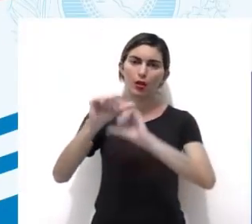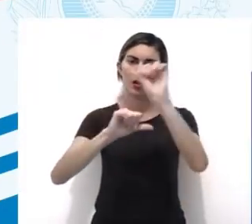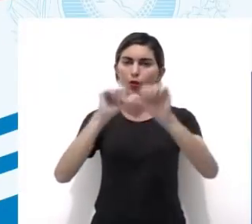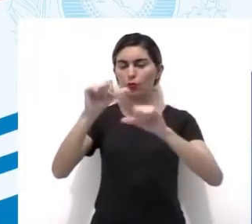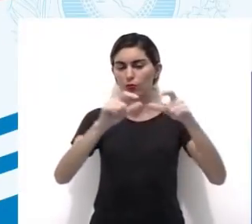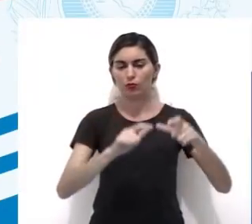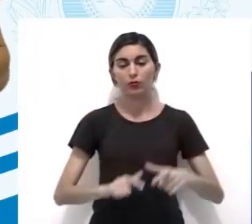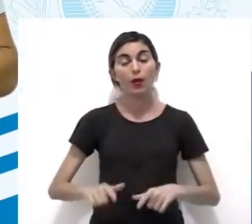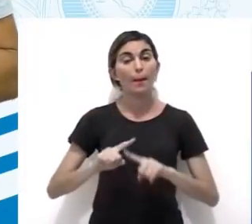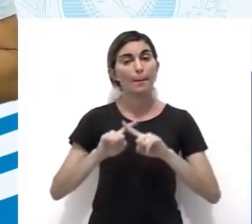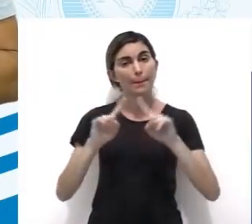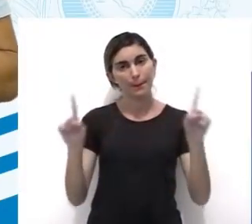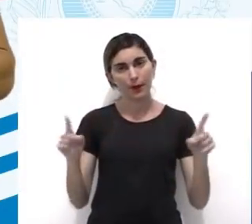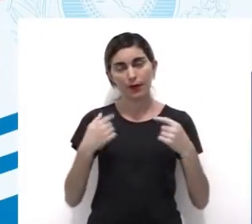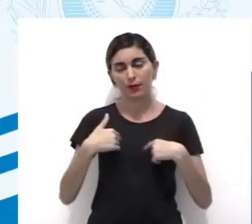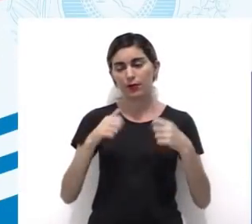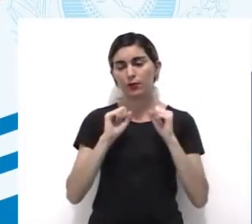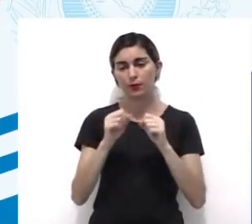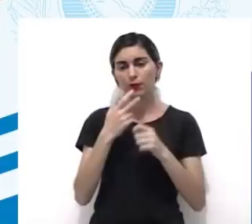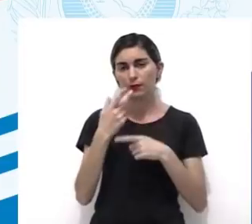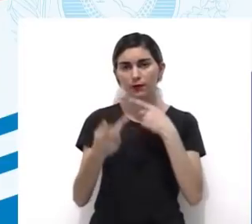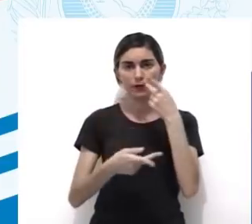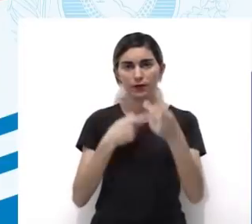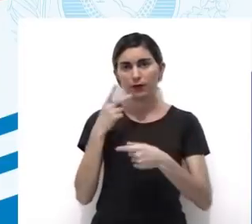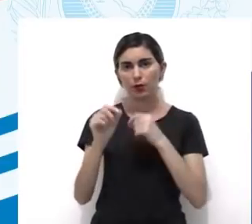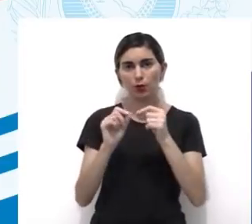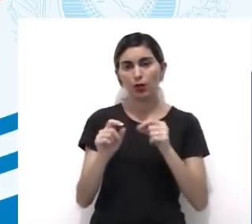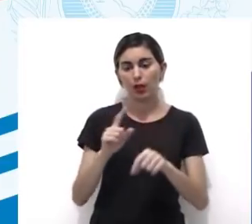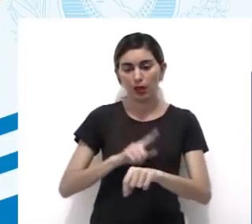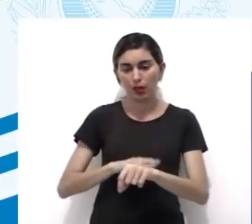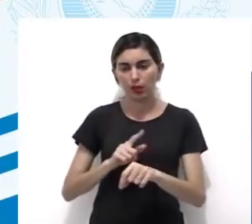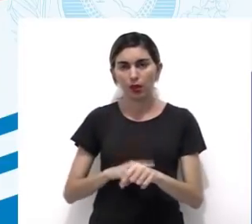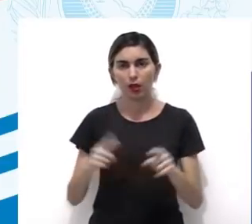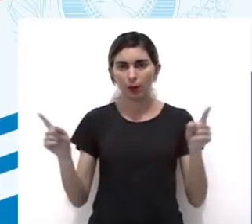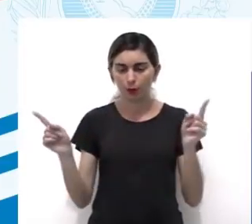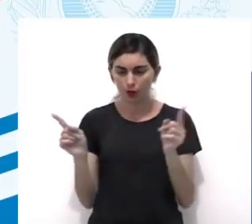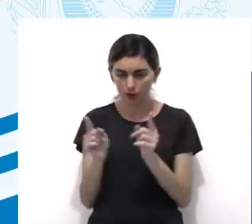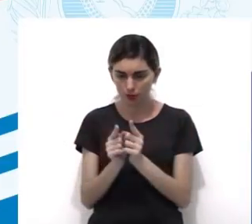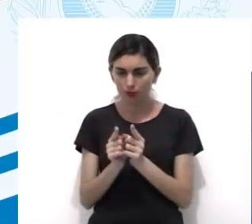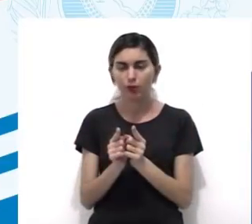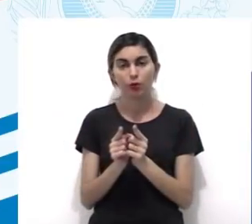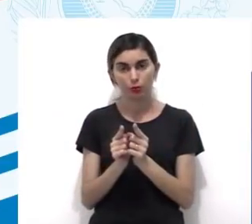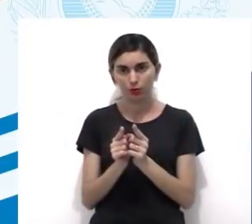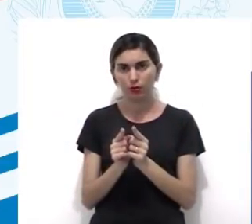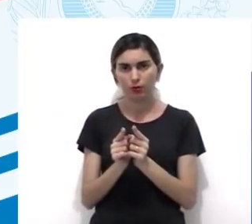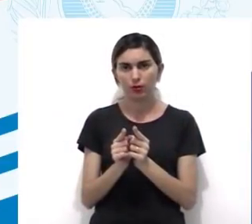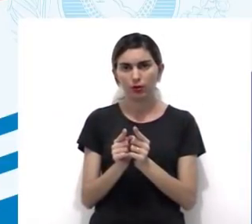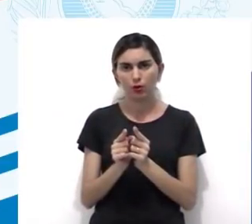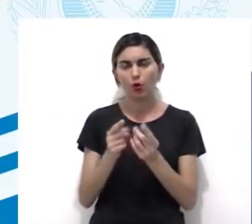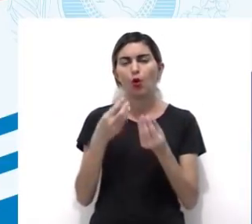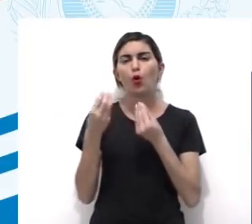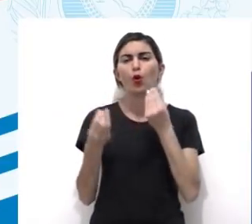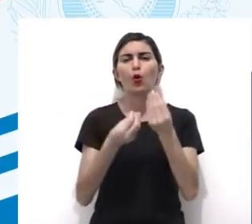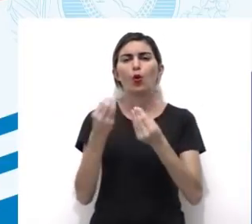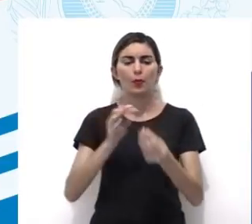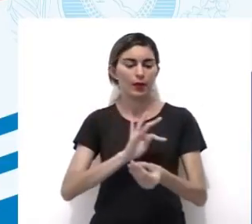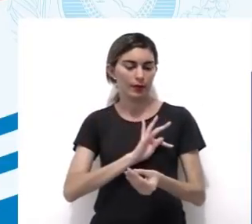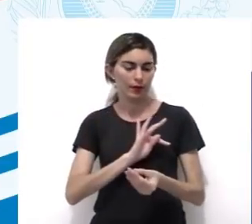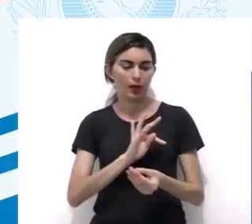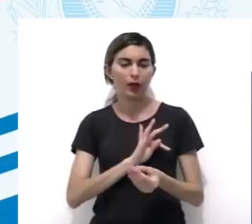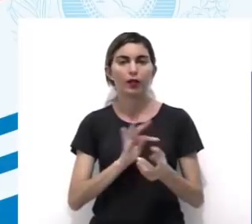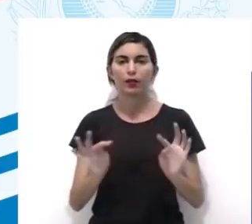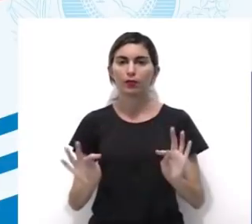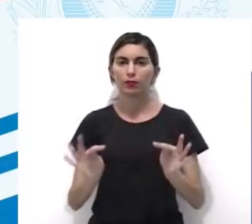nos espaços, mas a gente pode dizer que esse tempo se reduziu e a técnica,